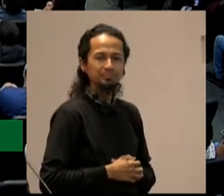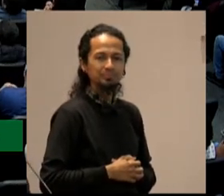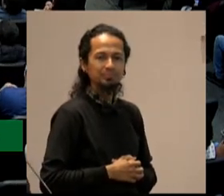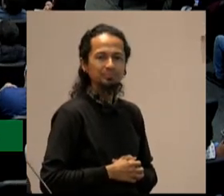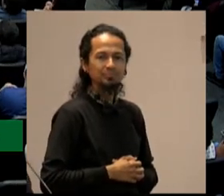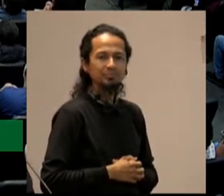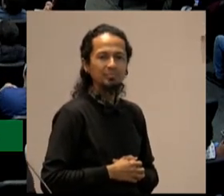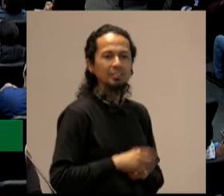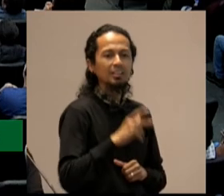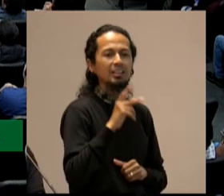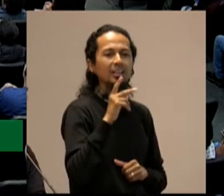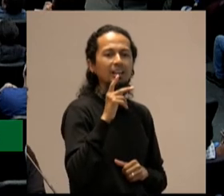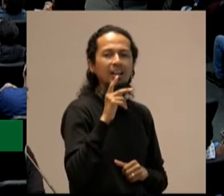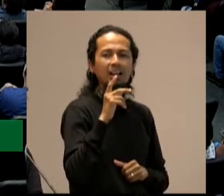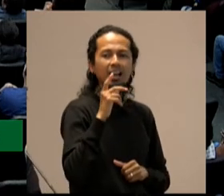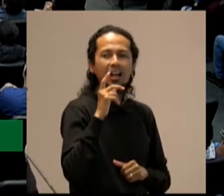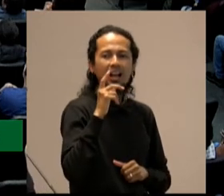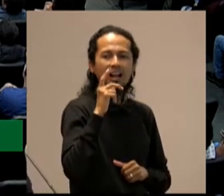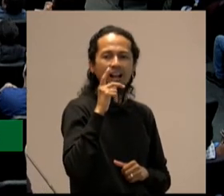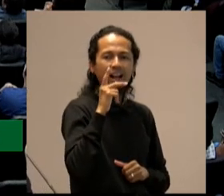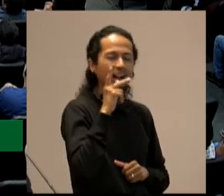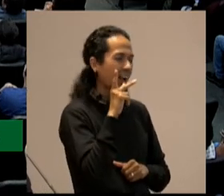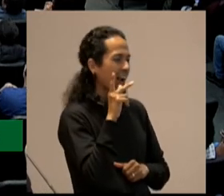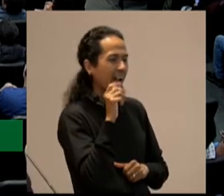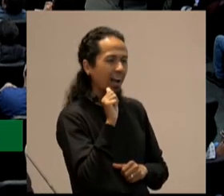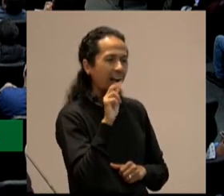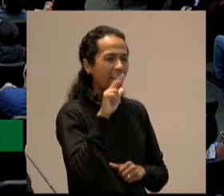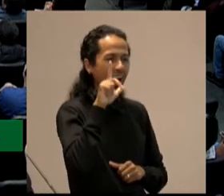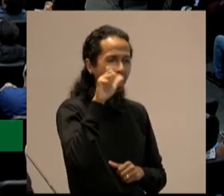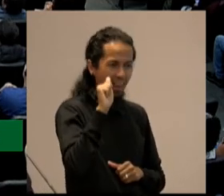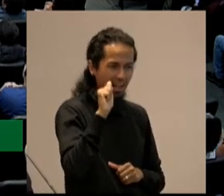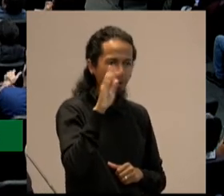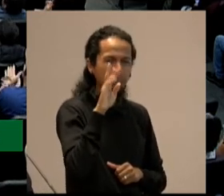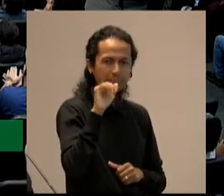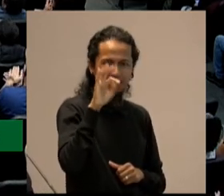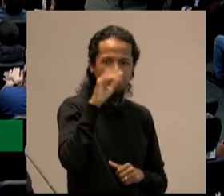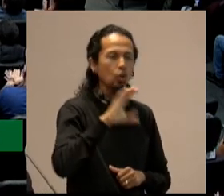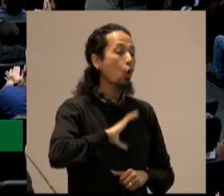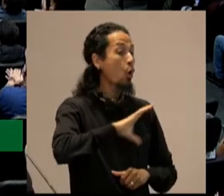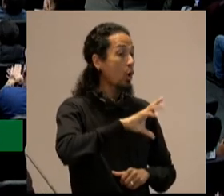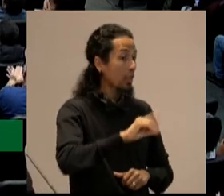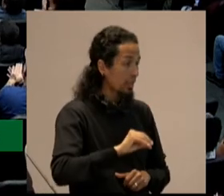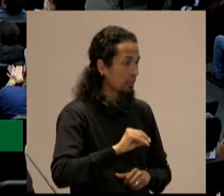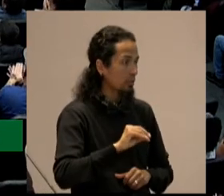Carla Brito, coordenadora executiva do programa Bairro Educador.